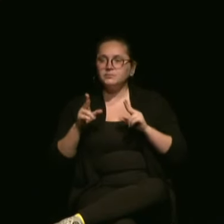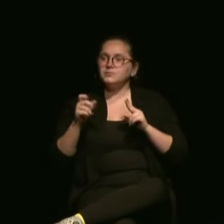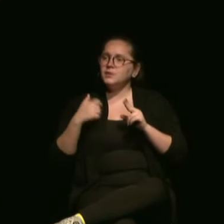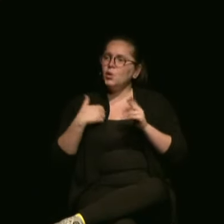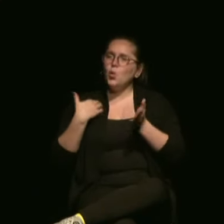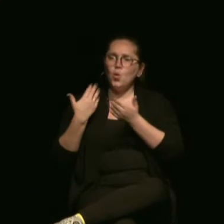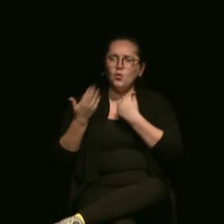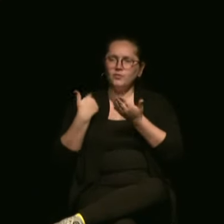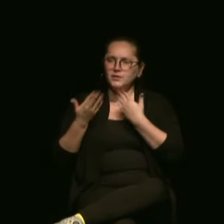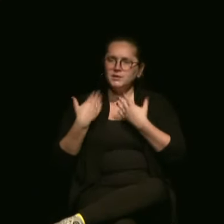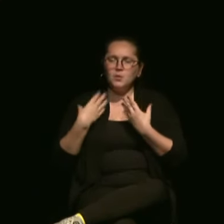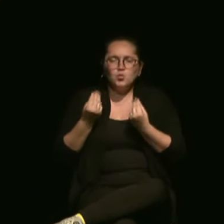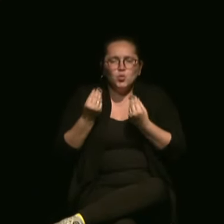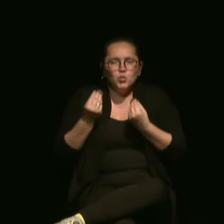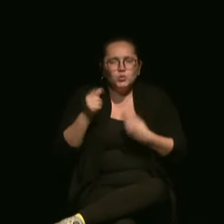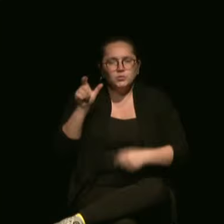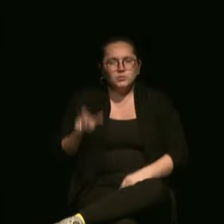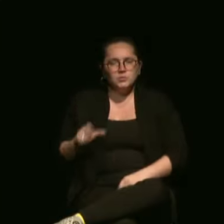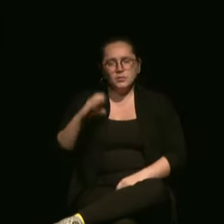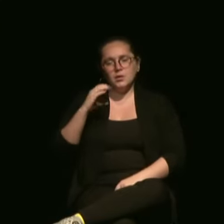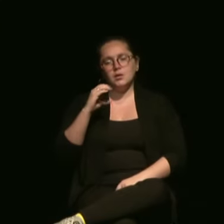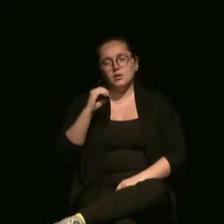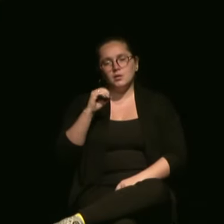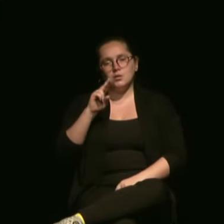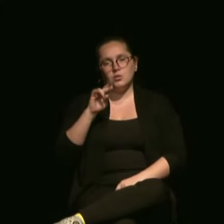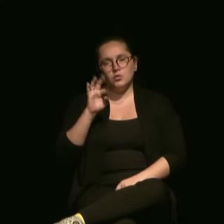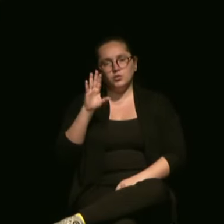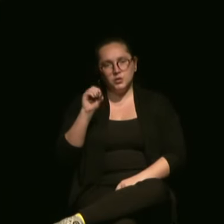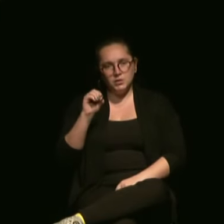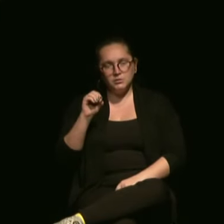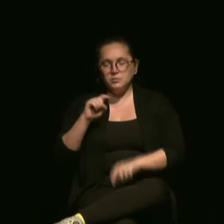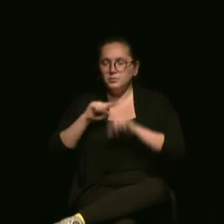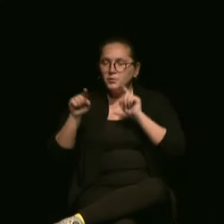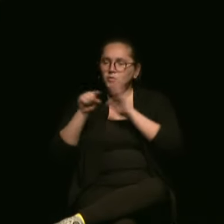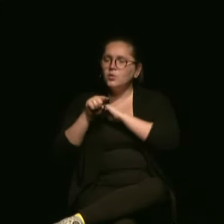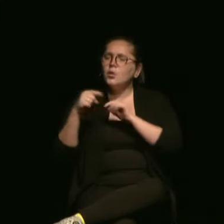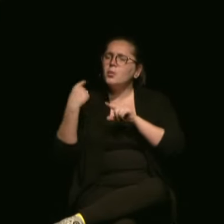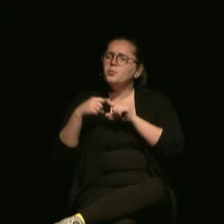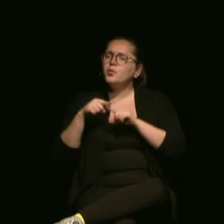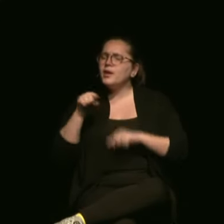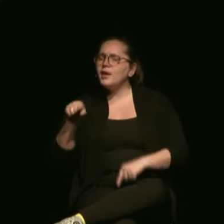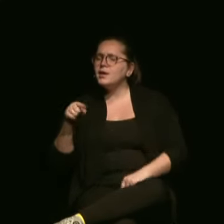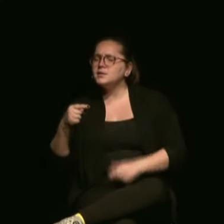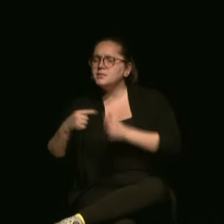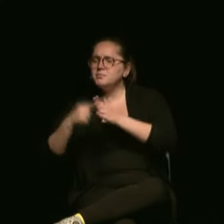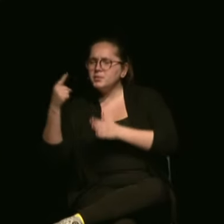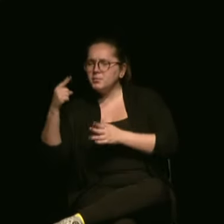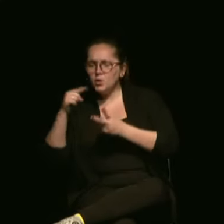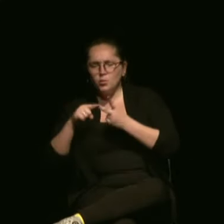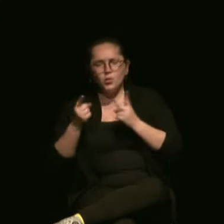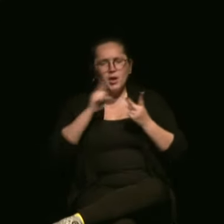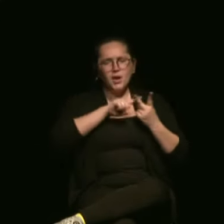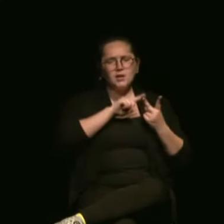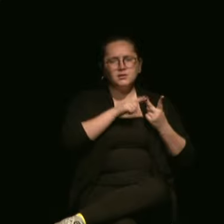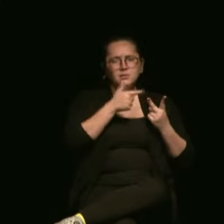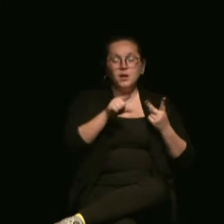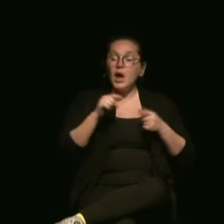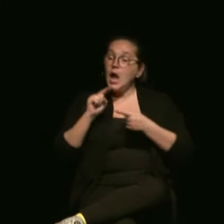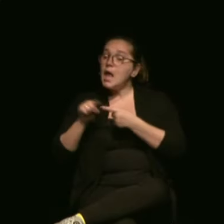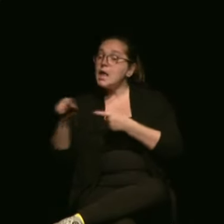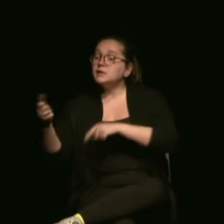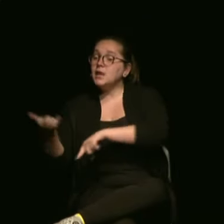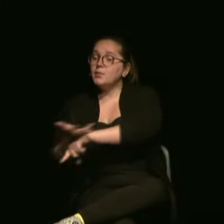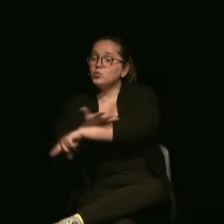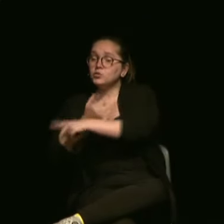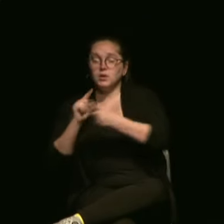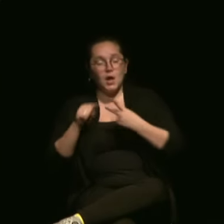Coutinho sobre isso. Por que que esse vem antes e o outro depois? Não, porque esse aqui ele tem uma temperatura mais sentimental, esse aqui é